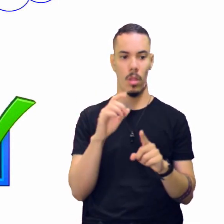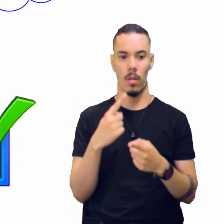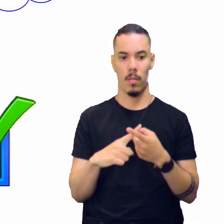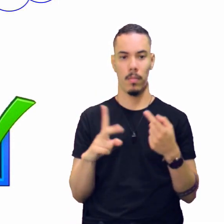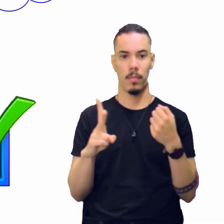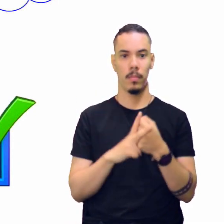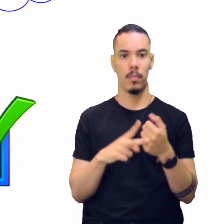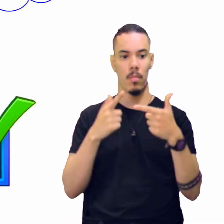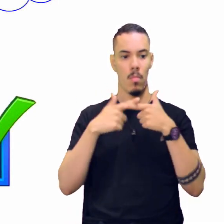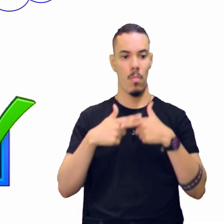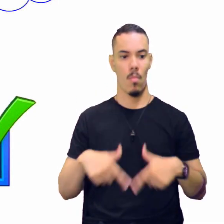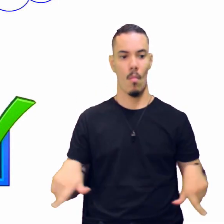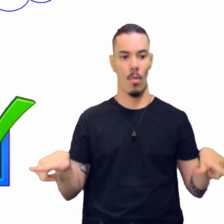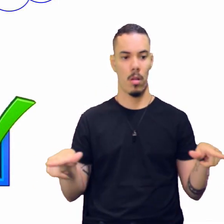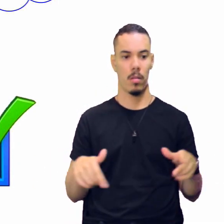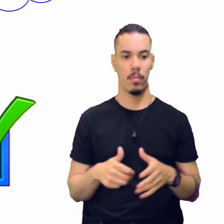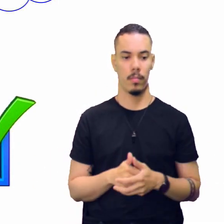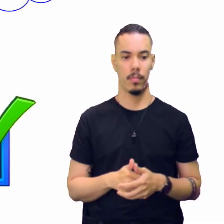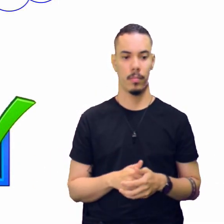verbo impessoal.